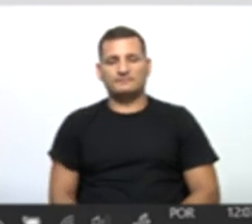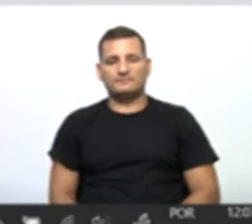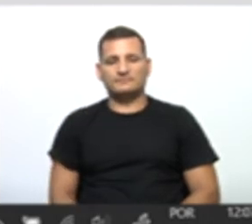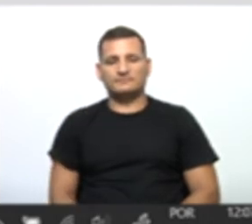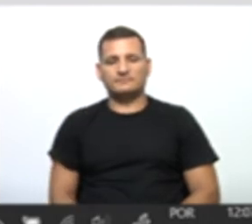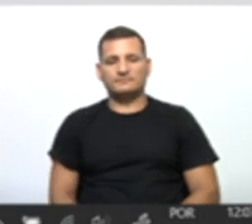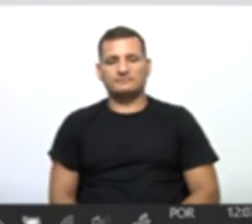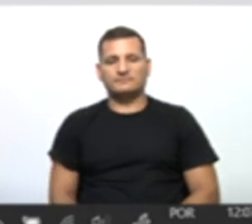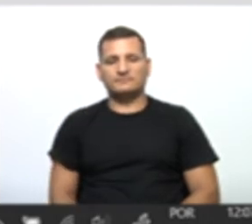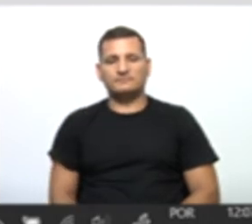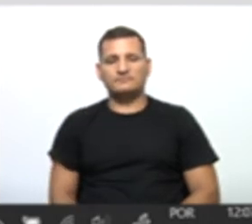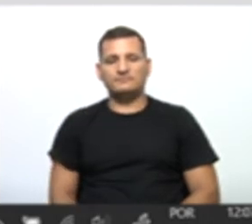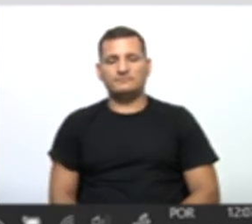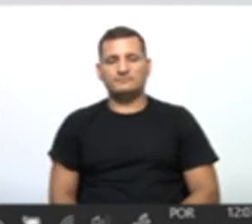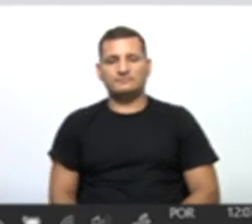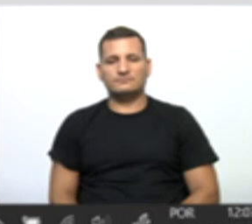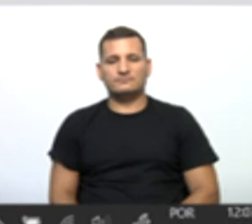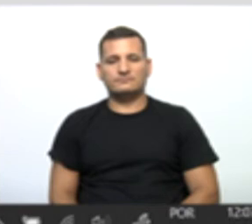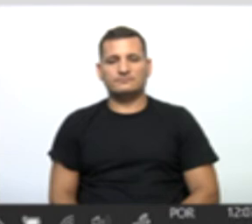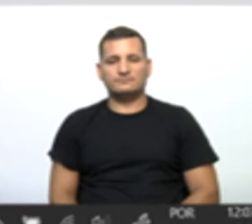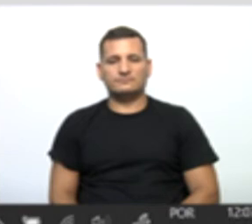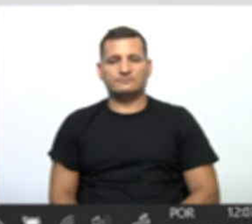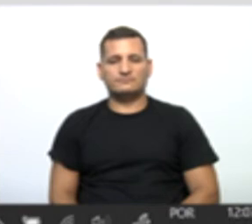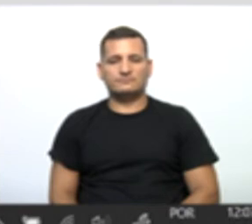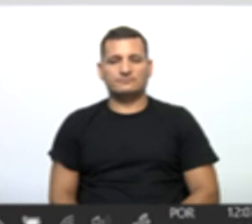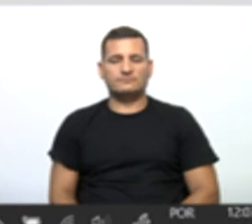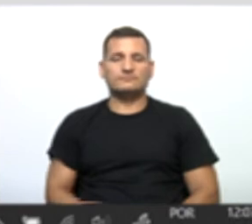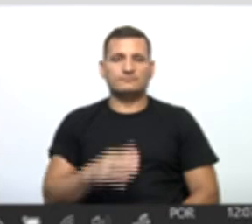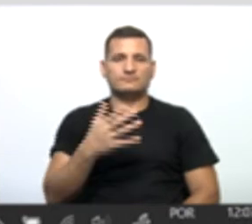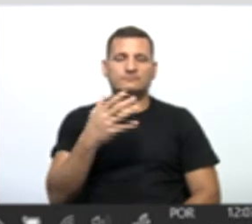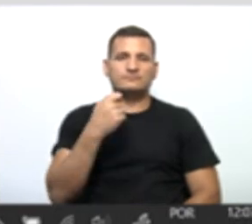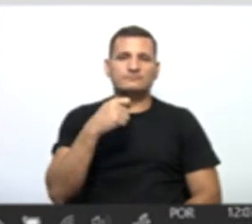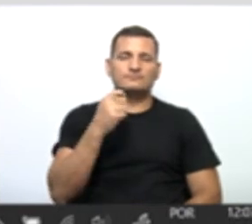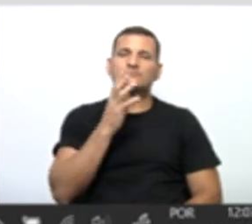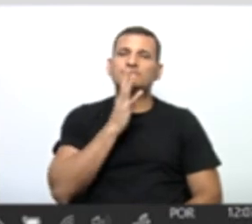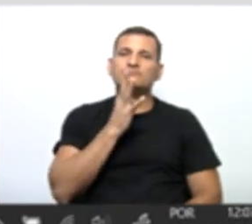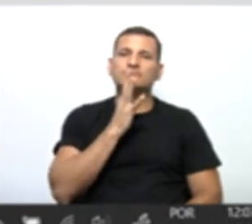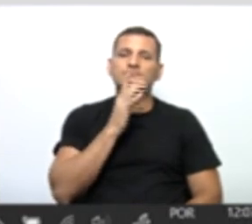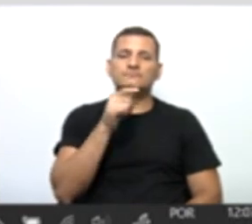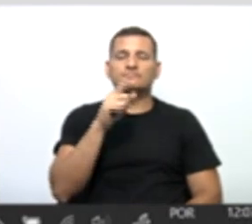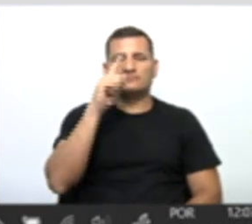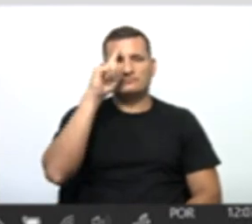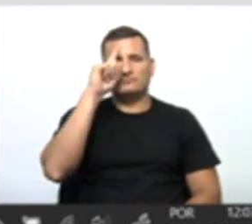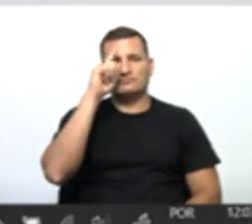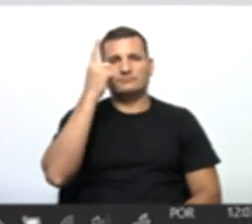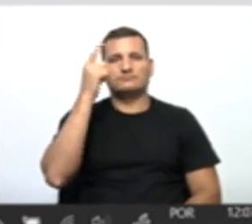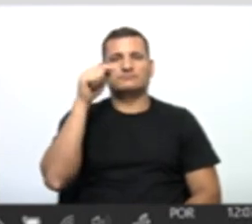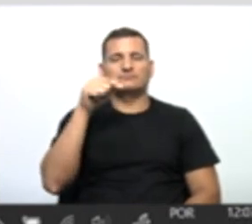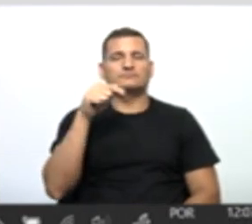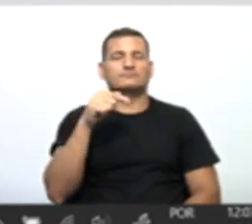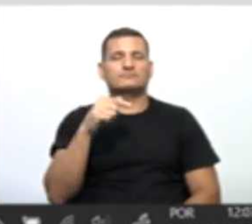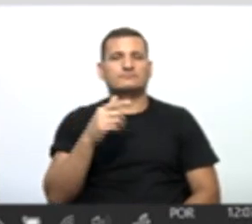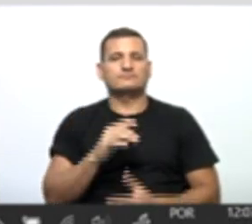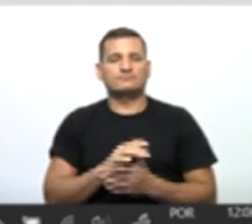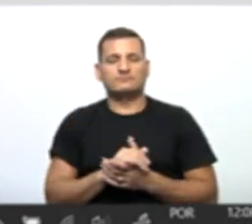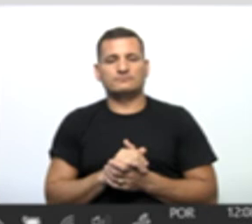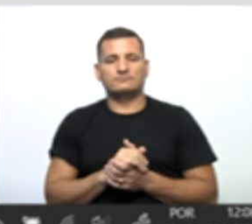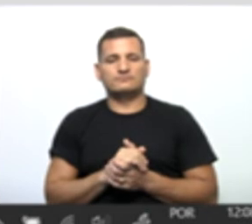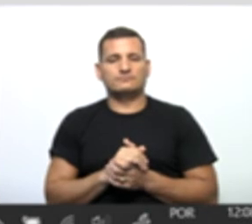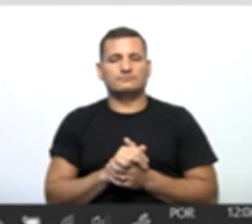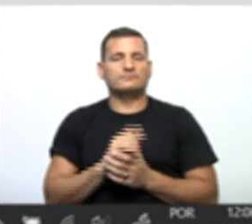em que situação, certo? Então assim, eu preciso conhecer a ideia, né? Os requisitos teriam que